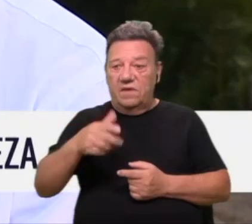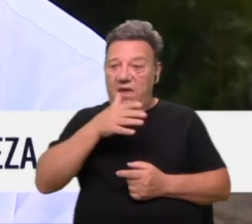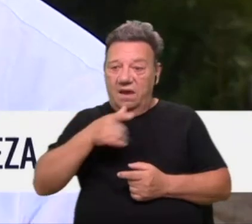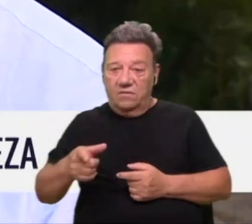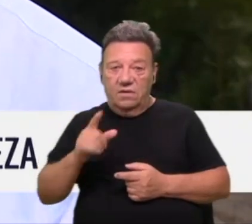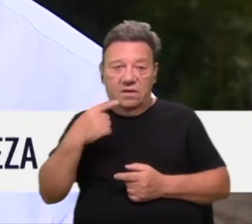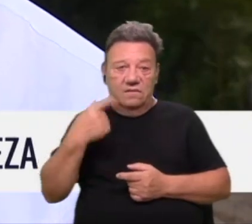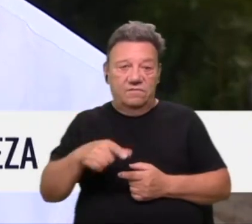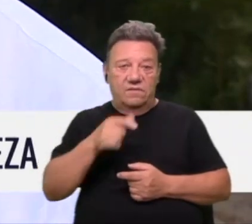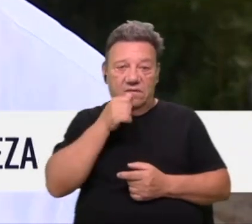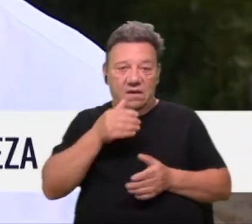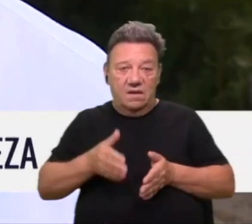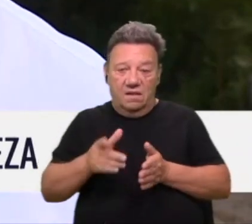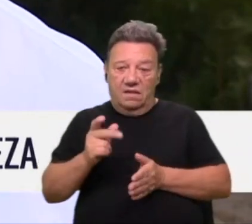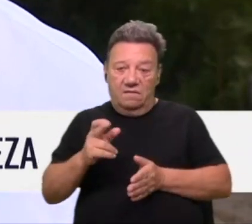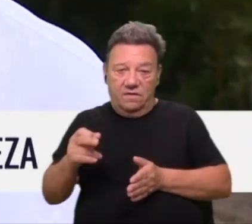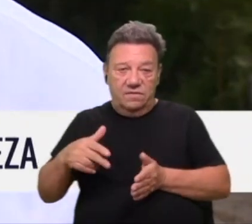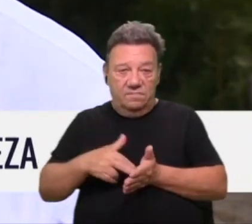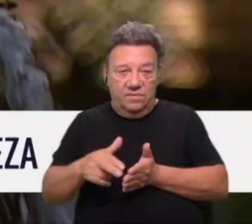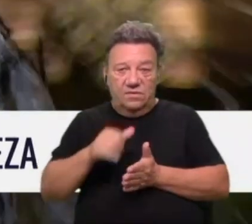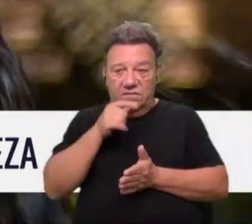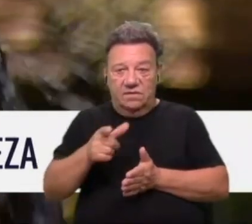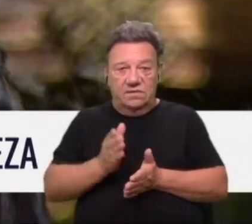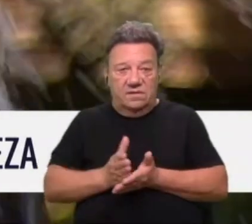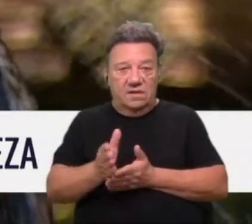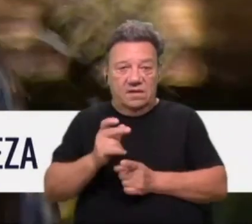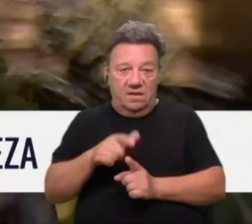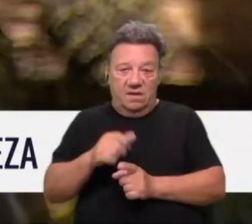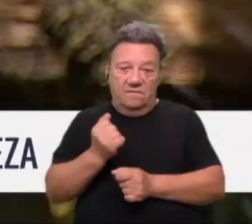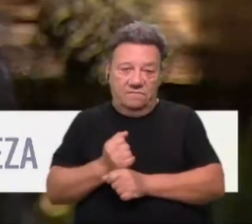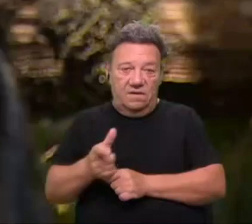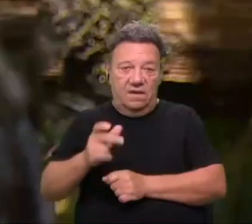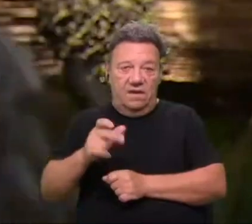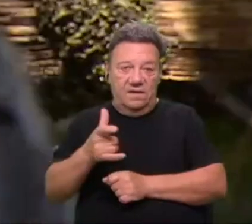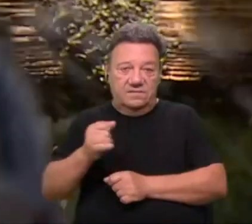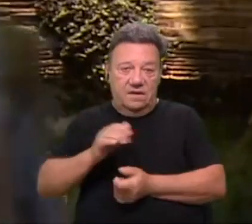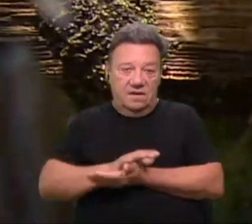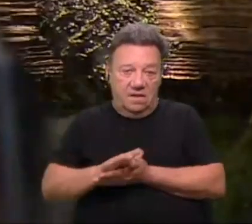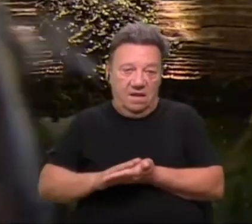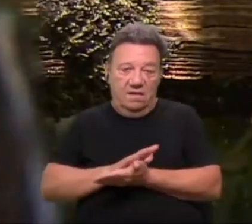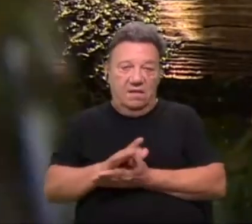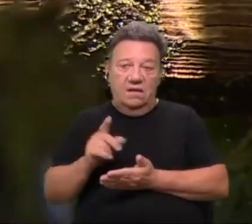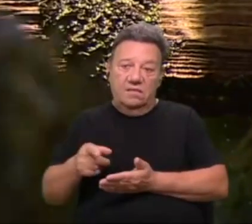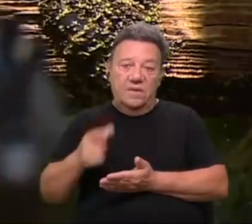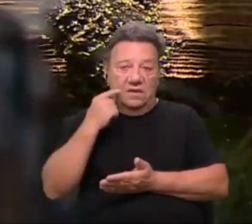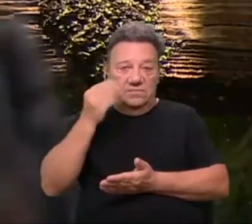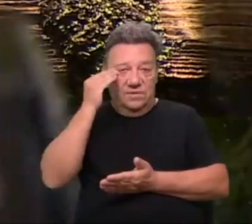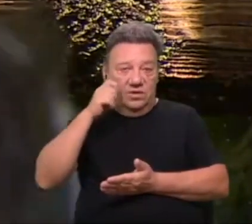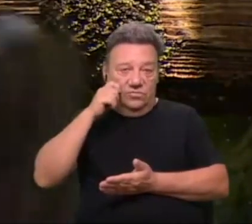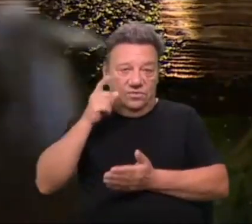onde havia estas levadas e estes percursos eram através das lasanhas agora são também uma experiência